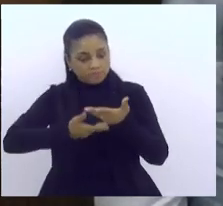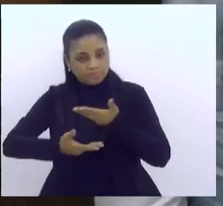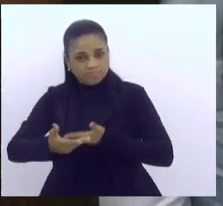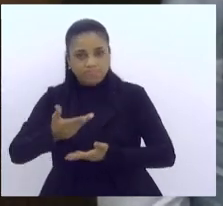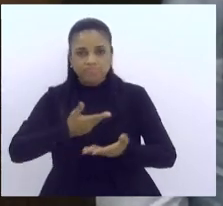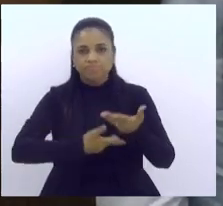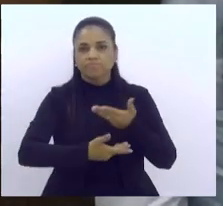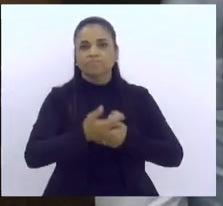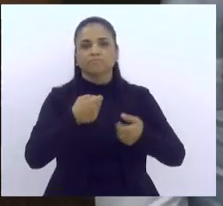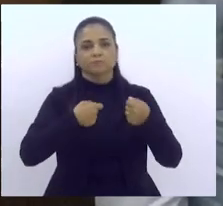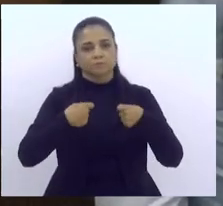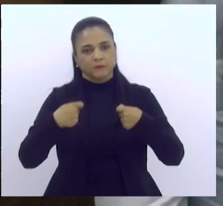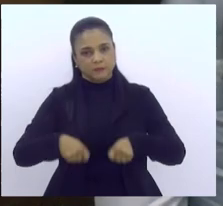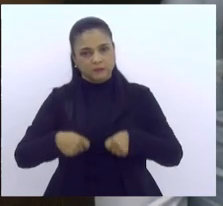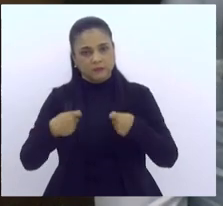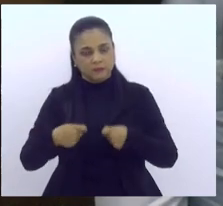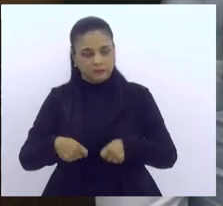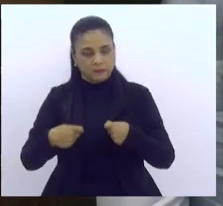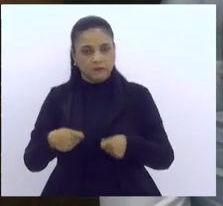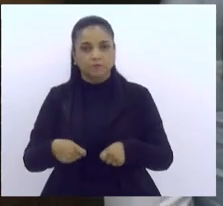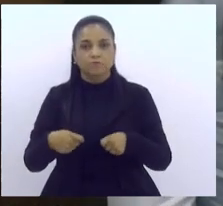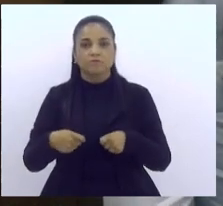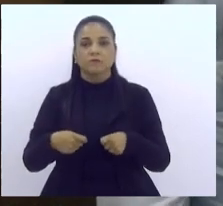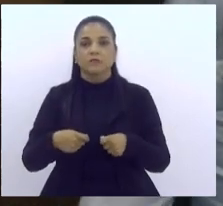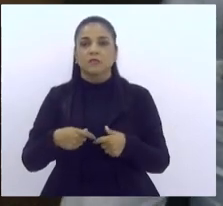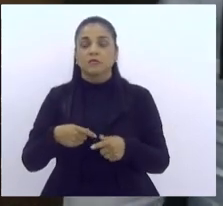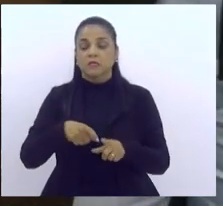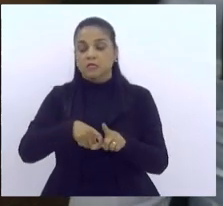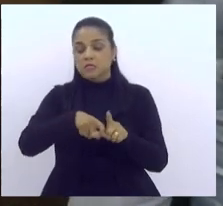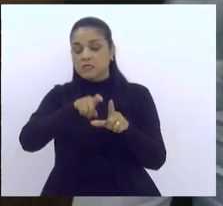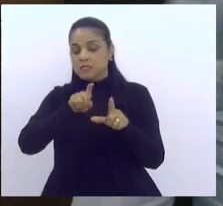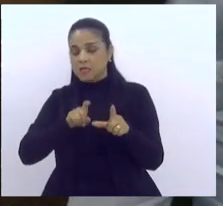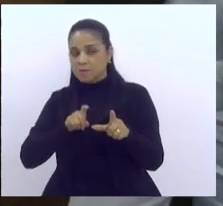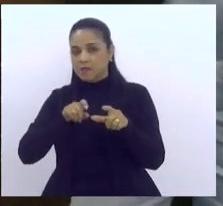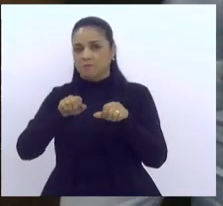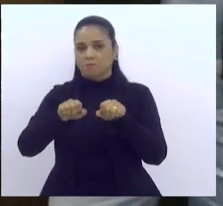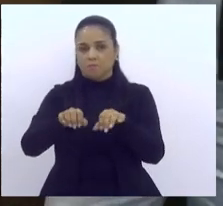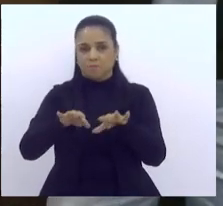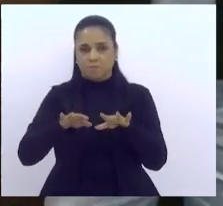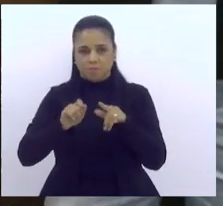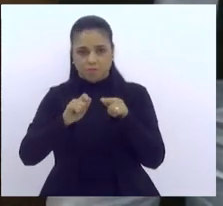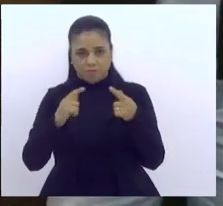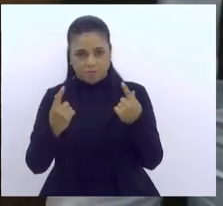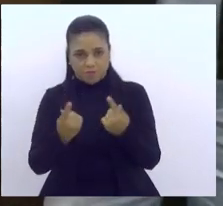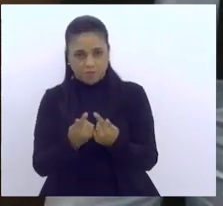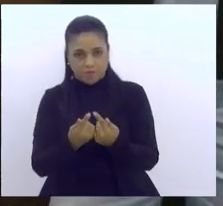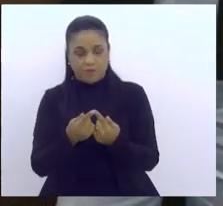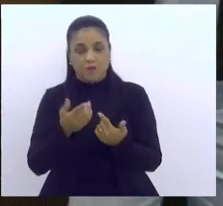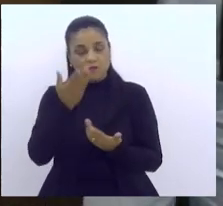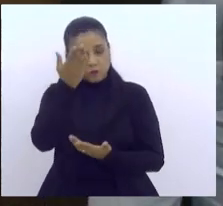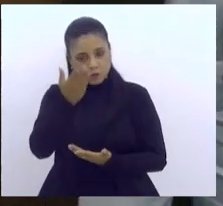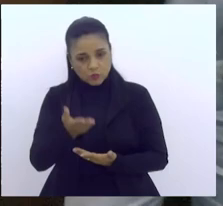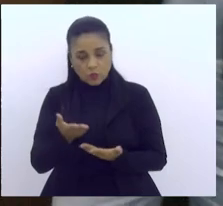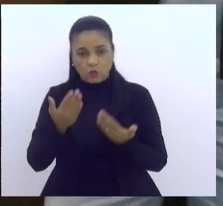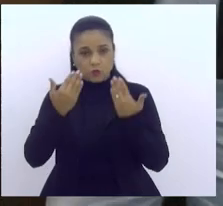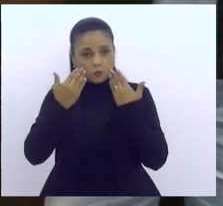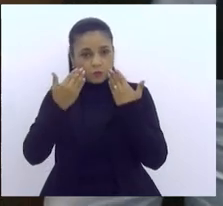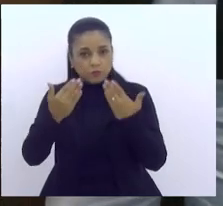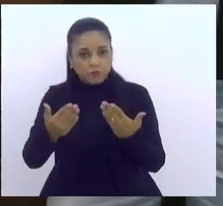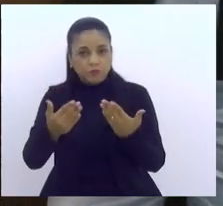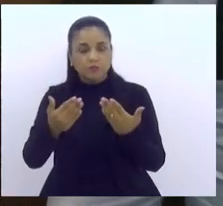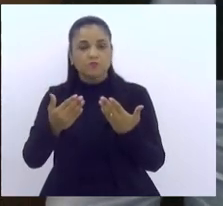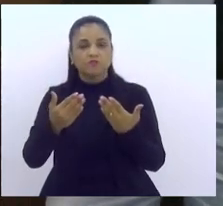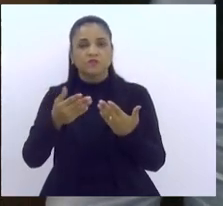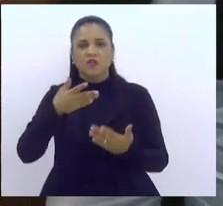verdade. Mas nós precisamos ter independência. E o senhor hoje, publicamente, deu